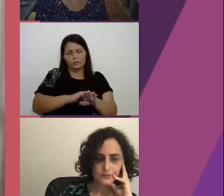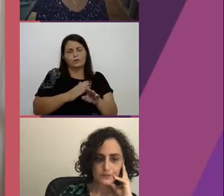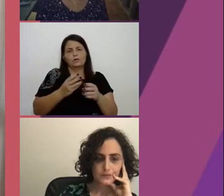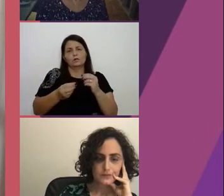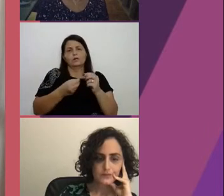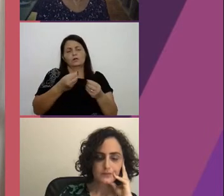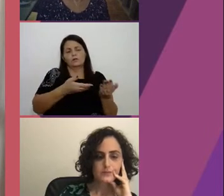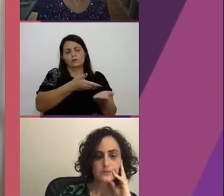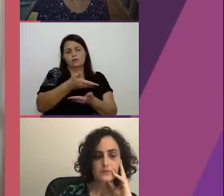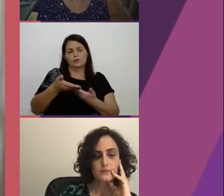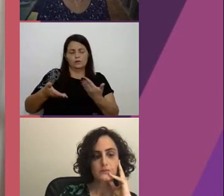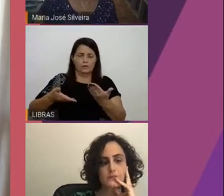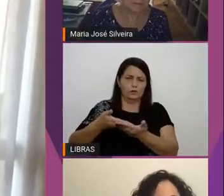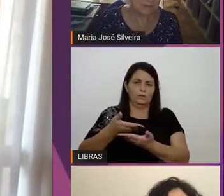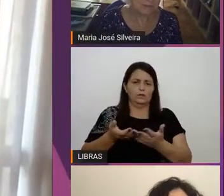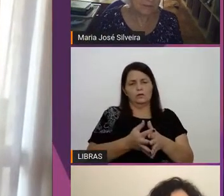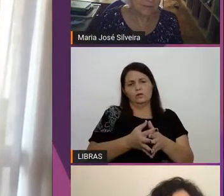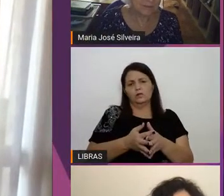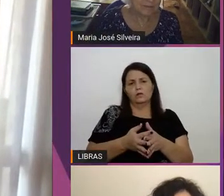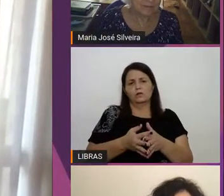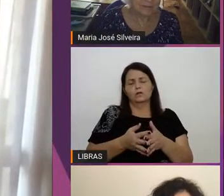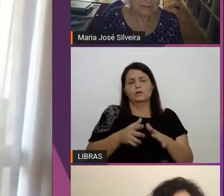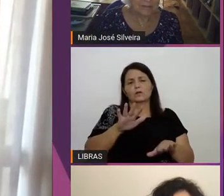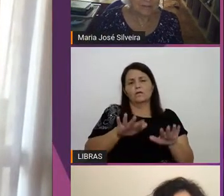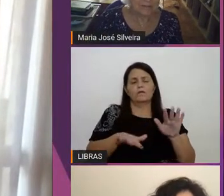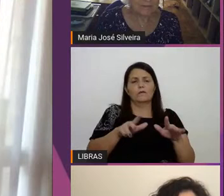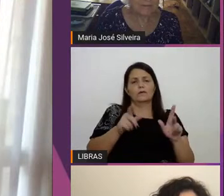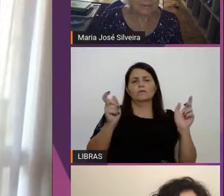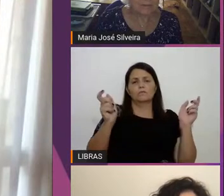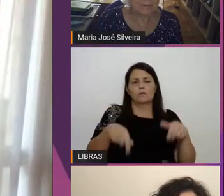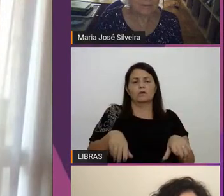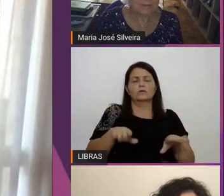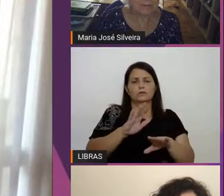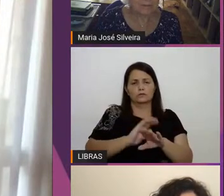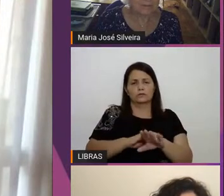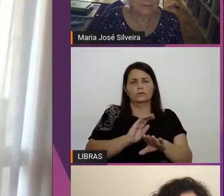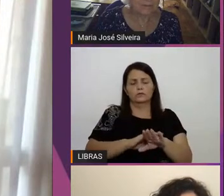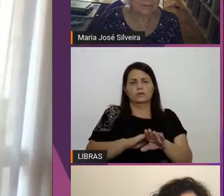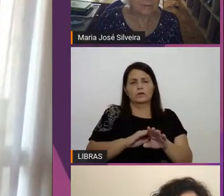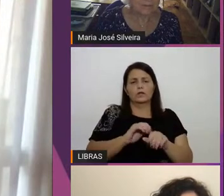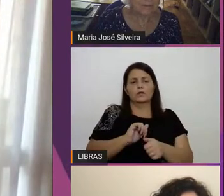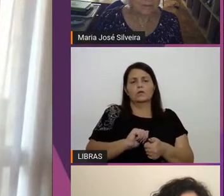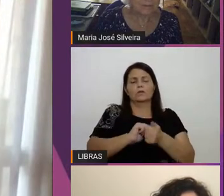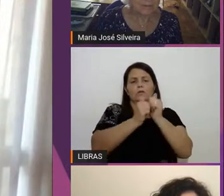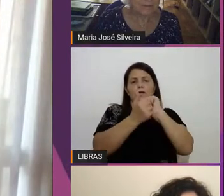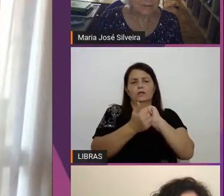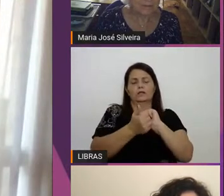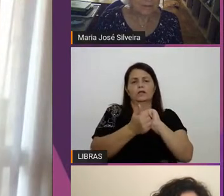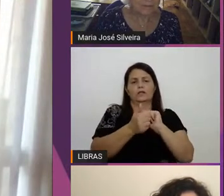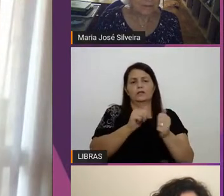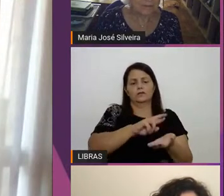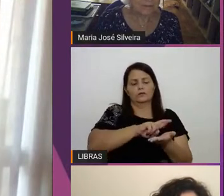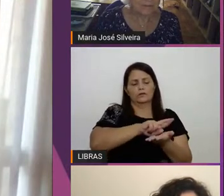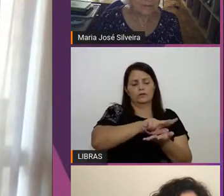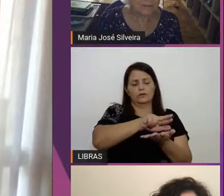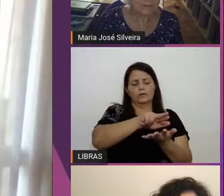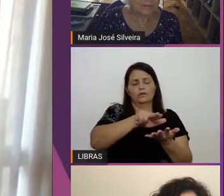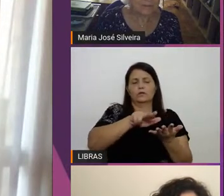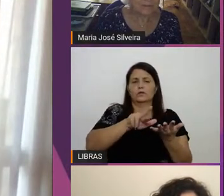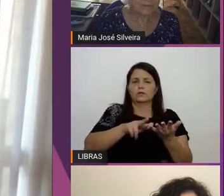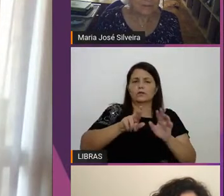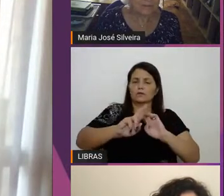mesa ela talvez possam fazer isso com uma qualidade com uma característica